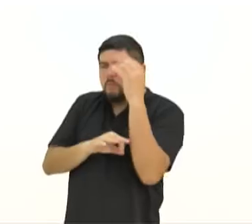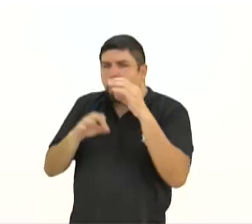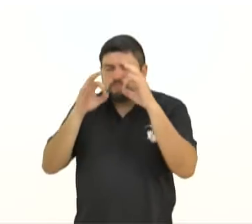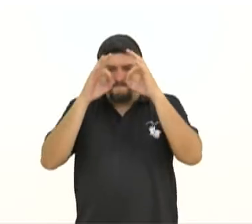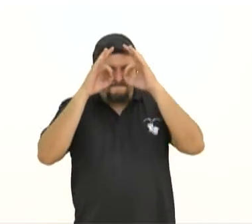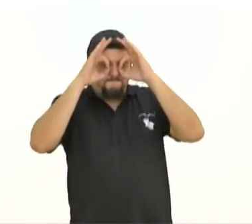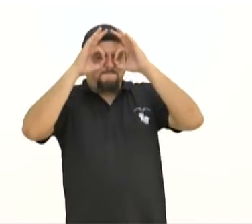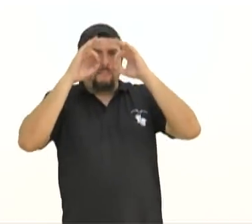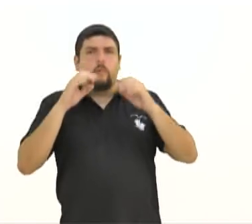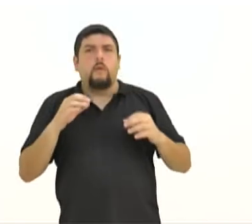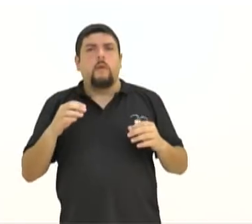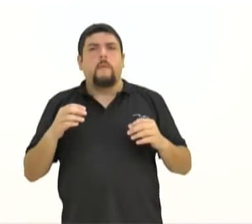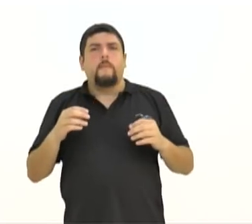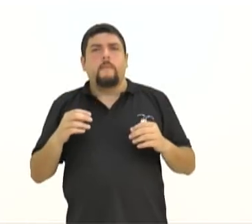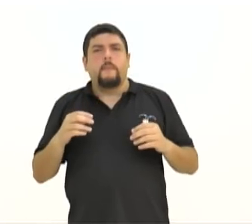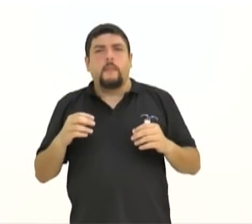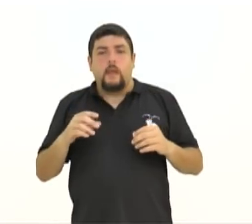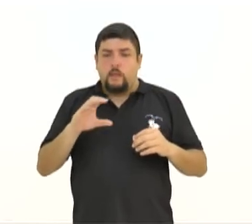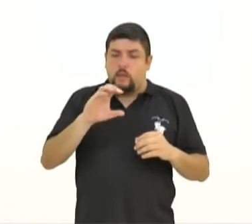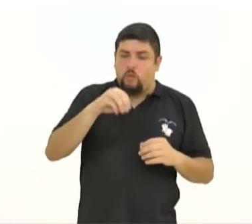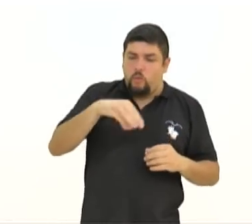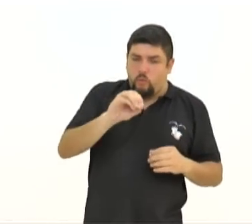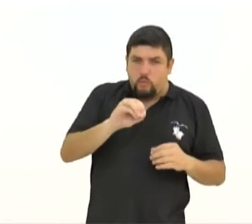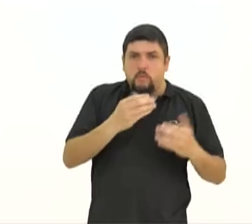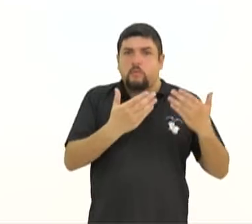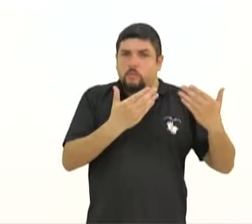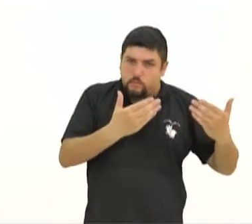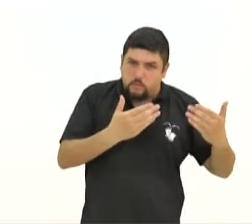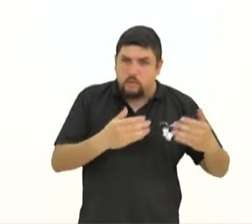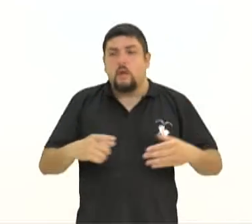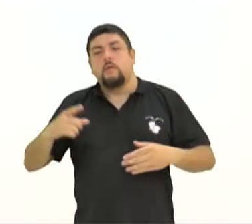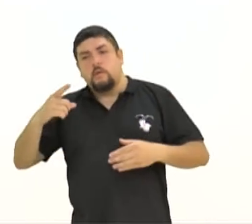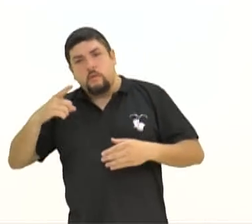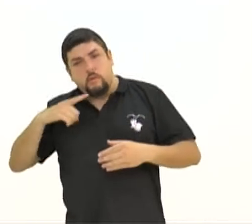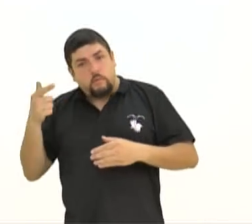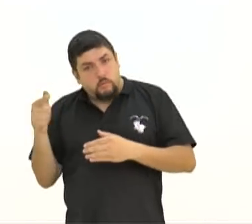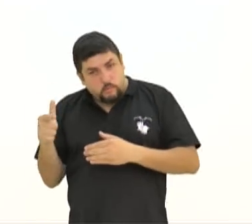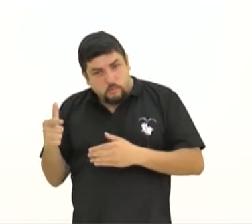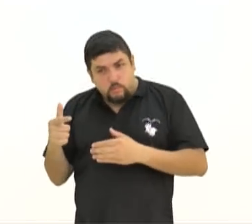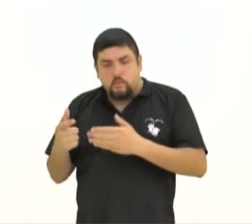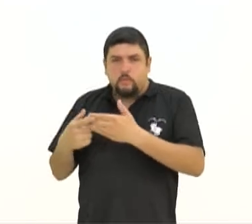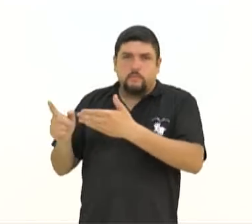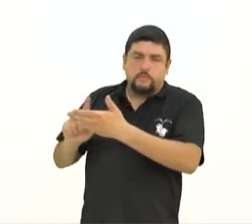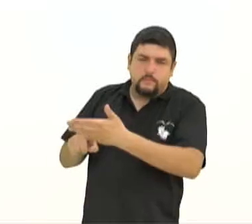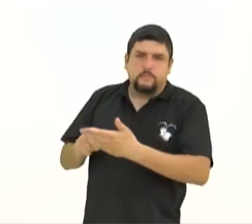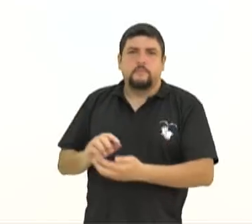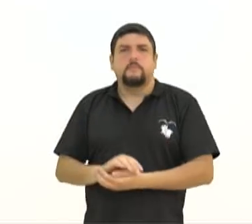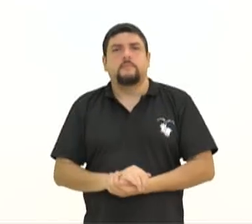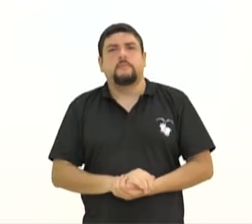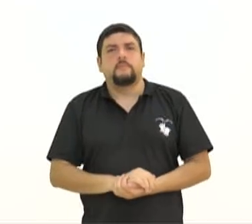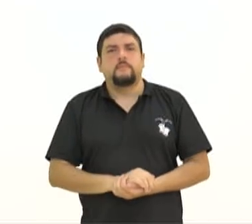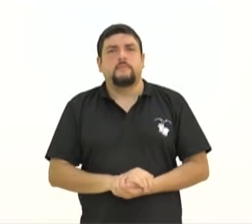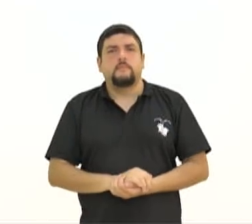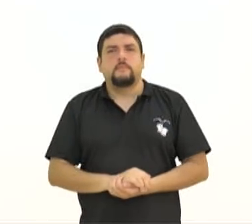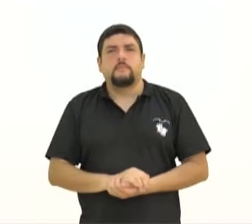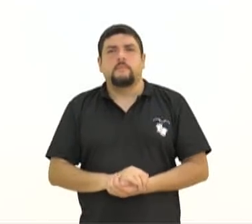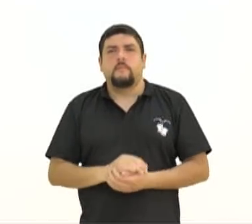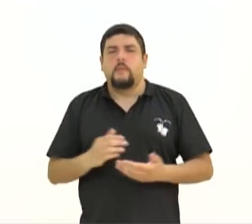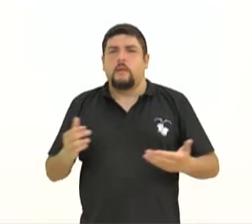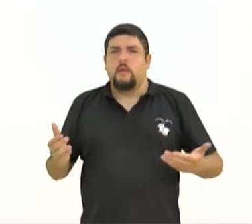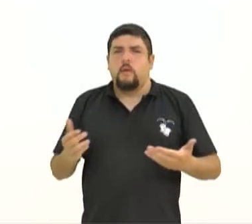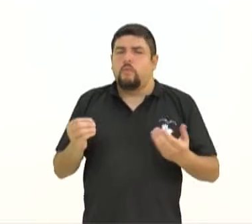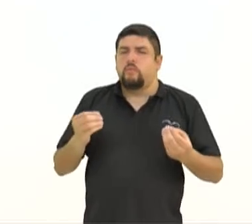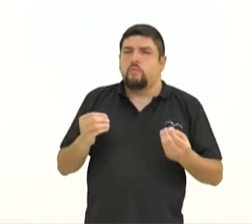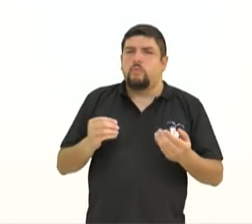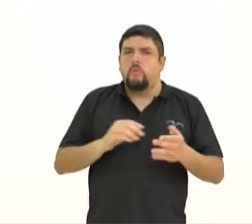comparação. Não os tendo, metáfora. Ok? Sigamos. Vamos agora rever a questão da metonímia,